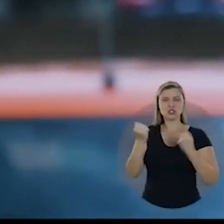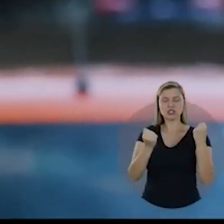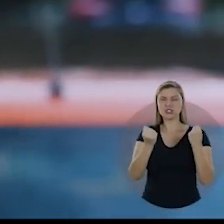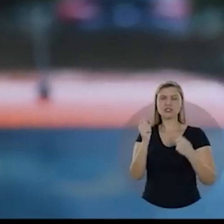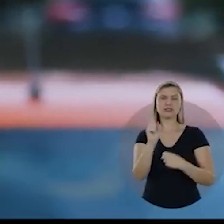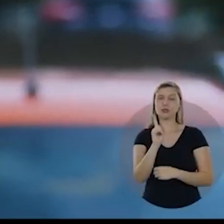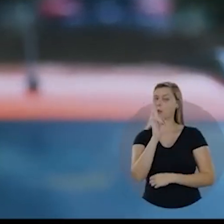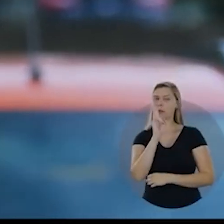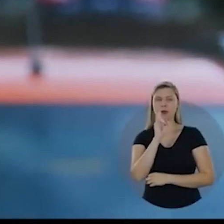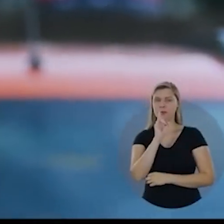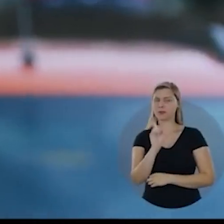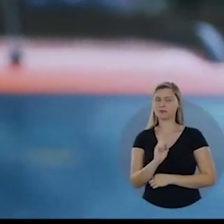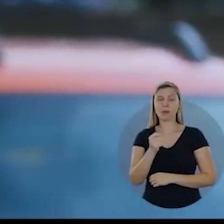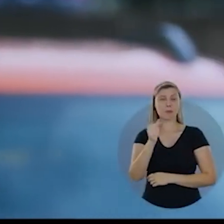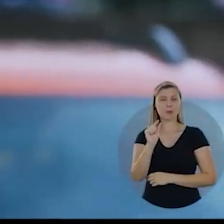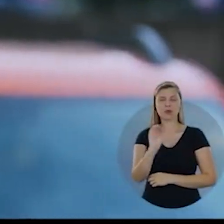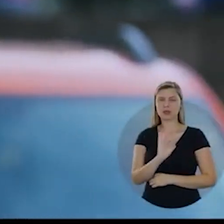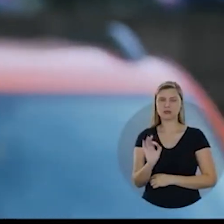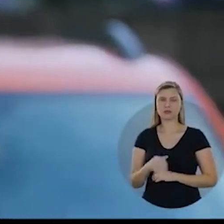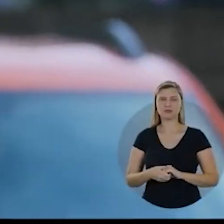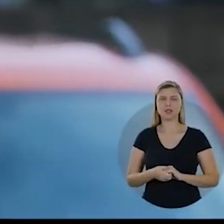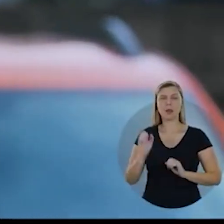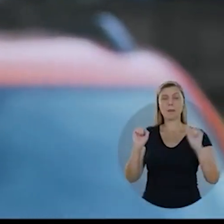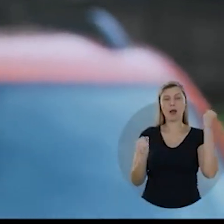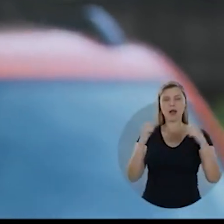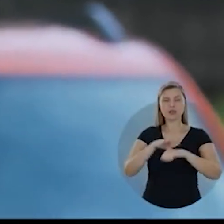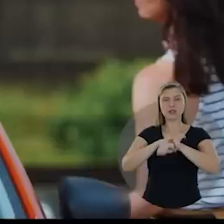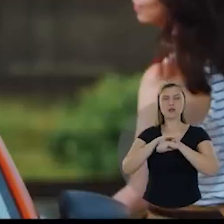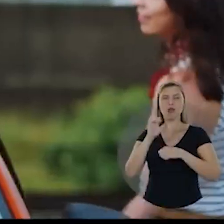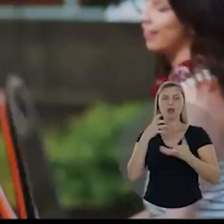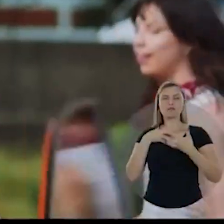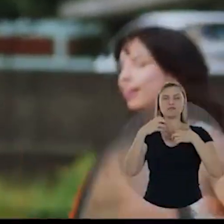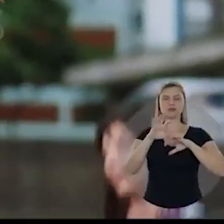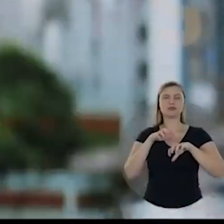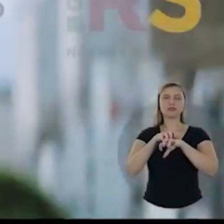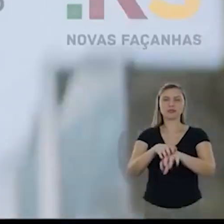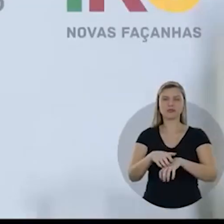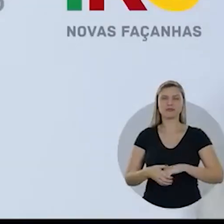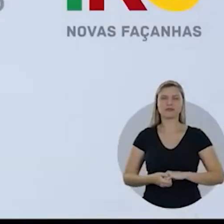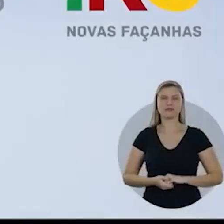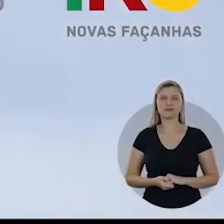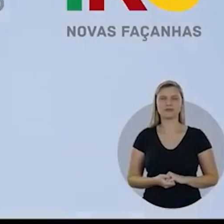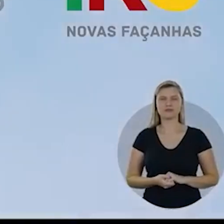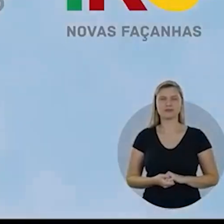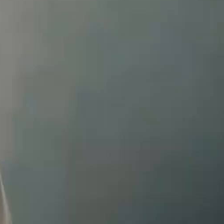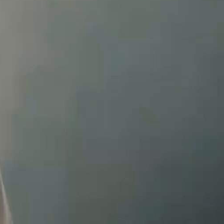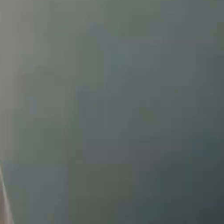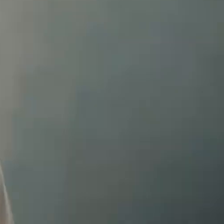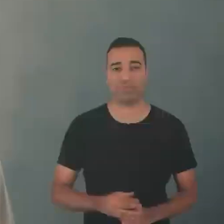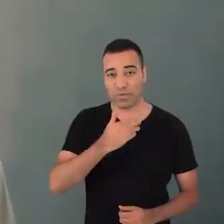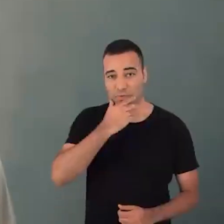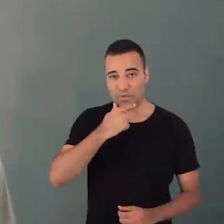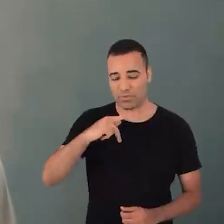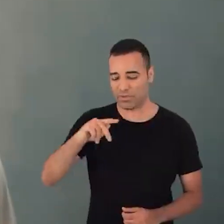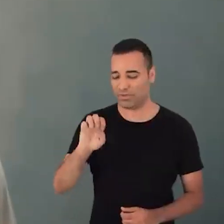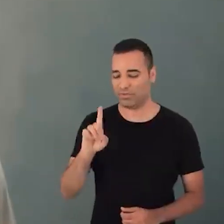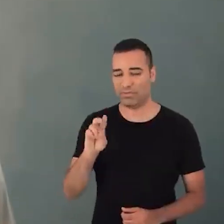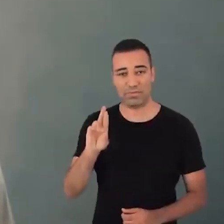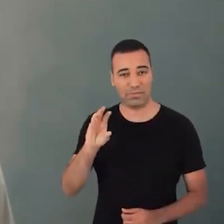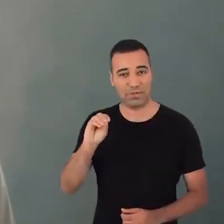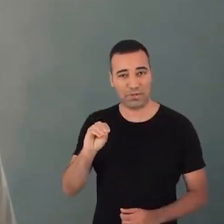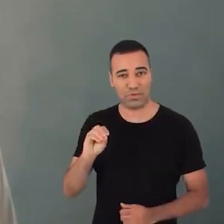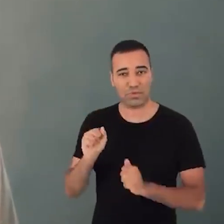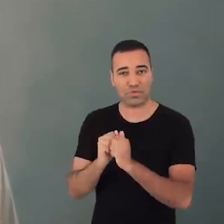pouco? Se for dirigir, não beba, nem um pouco. Balada segura é empatia no trânsito. O Pedro